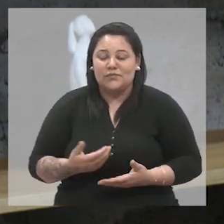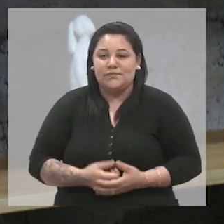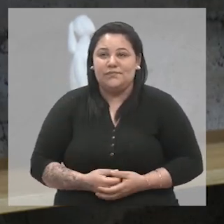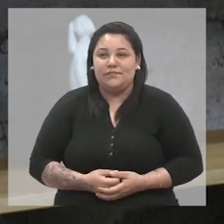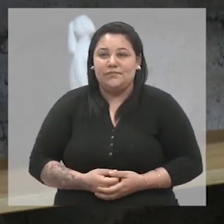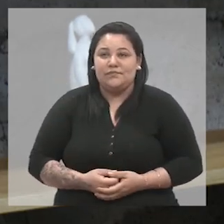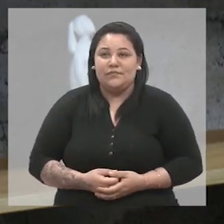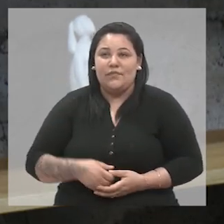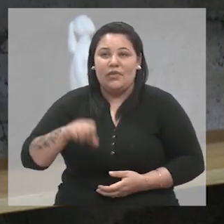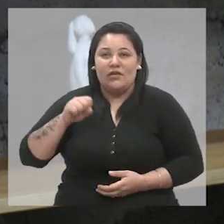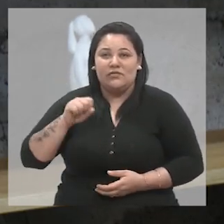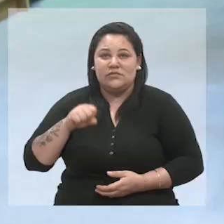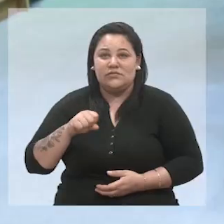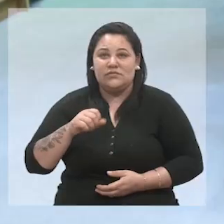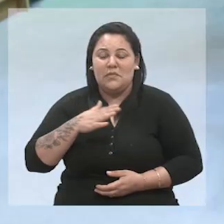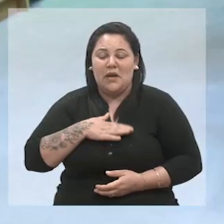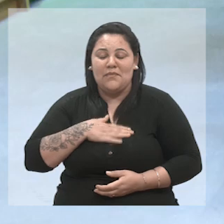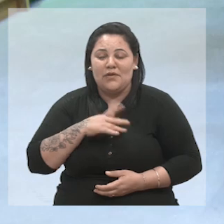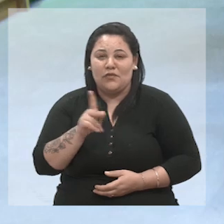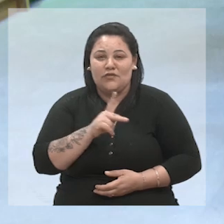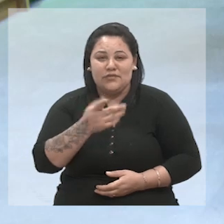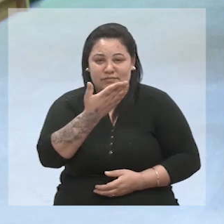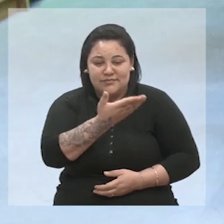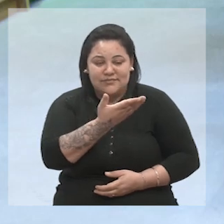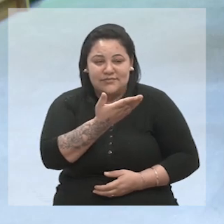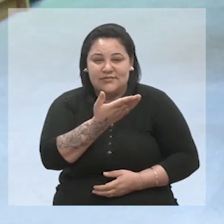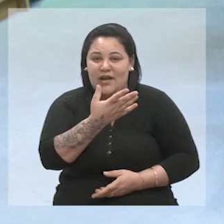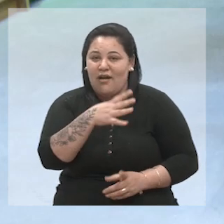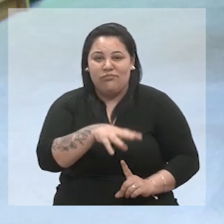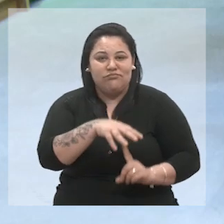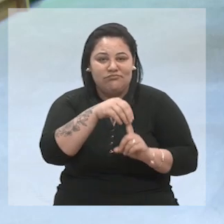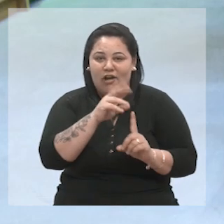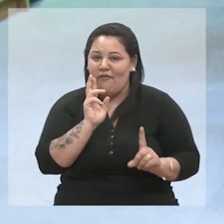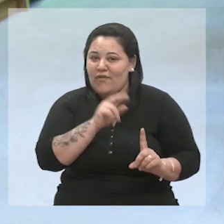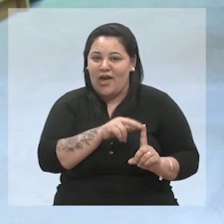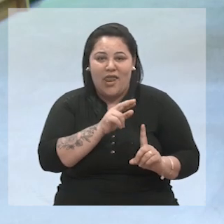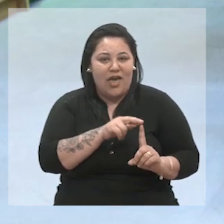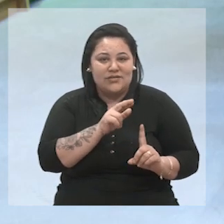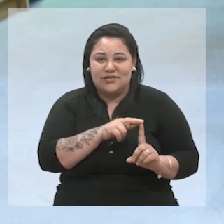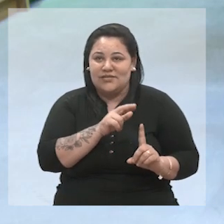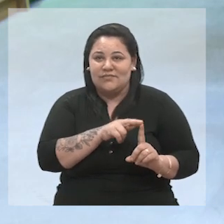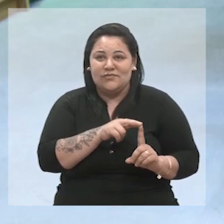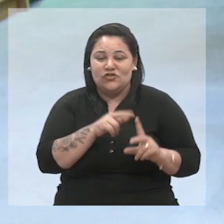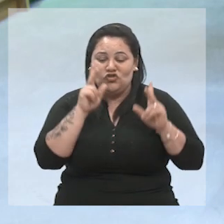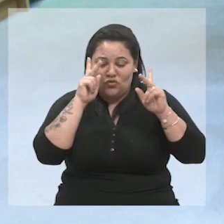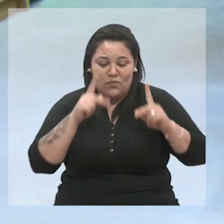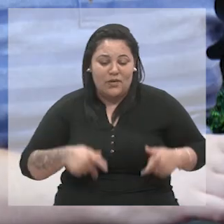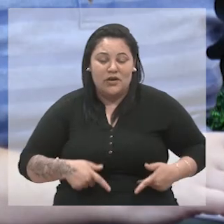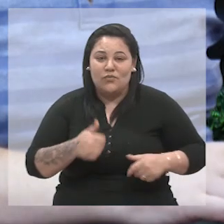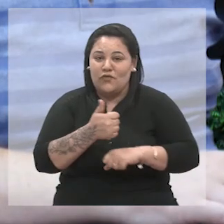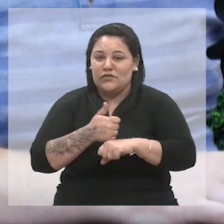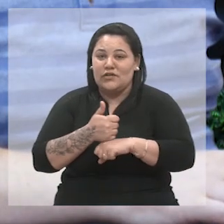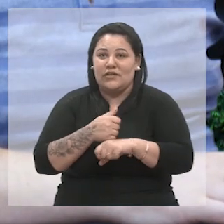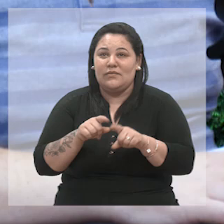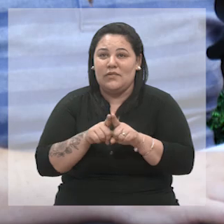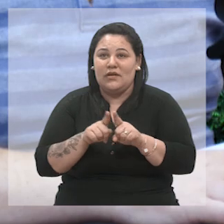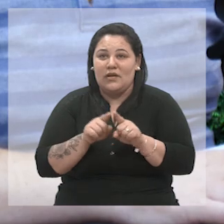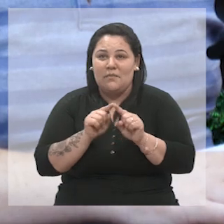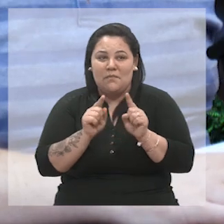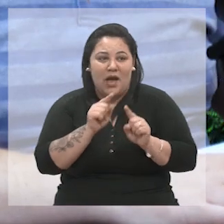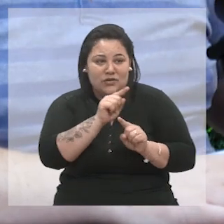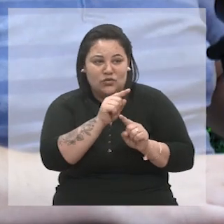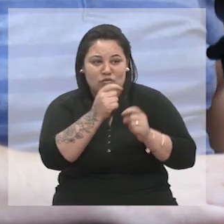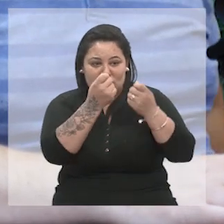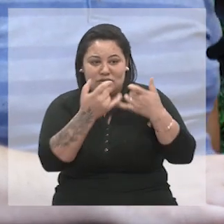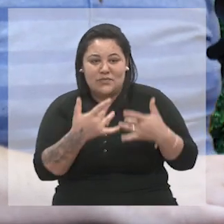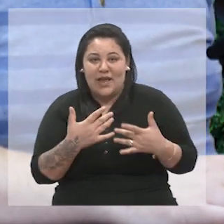né? Exatamente. Fonseca, para mim, é uma referência, assim, de ser humano, de profissional. Mas,